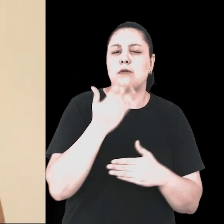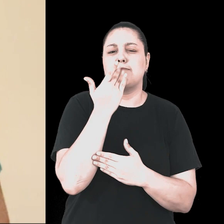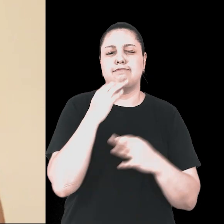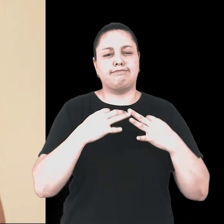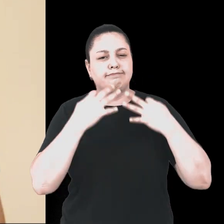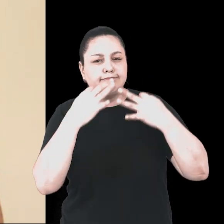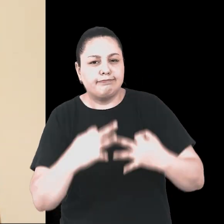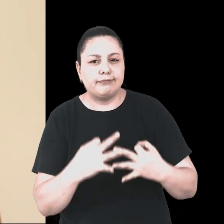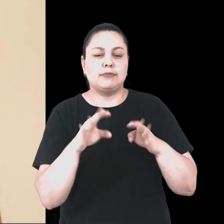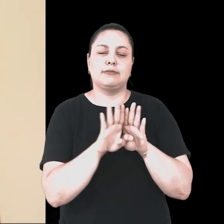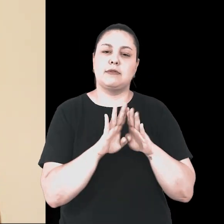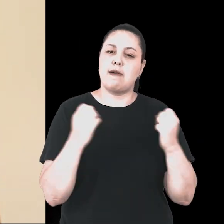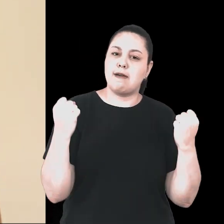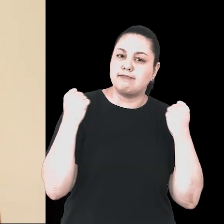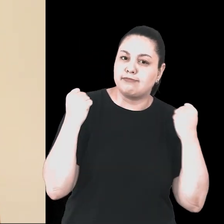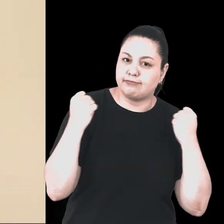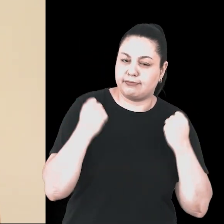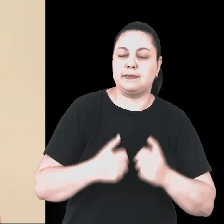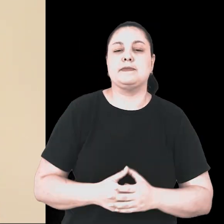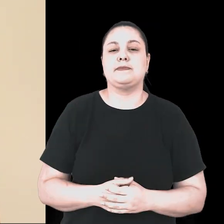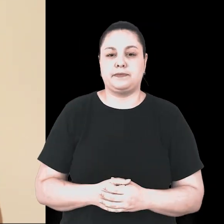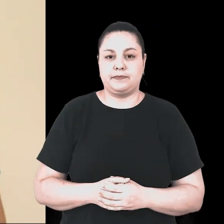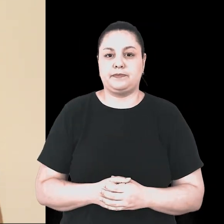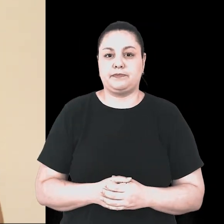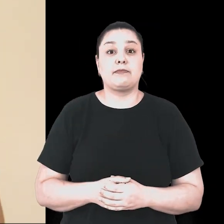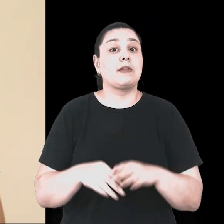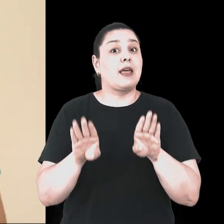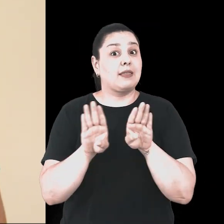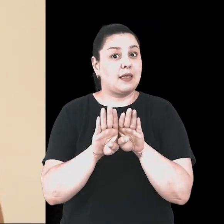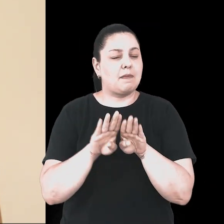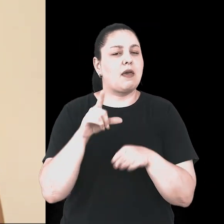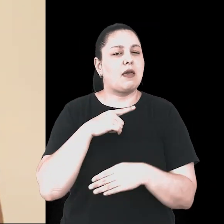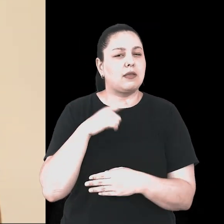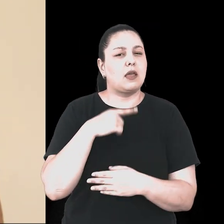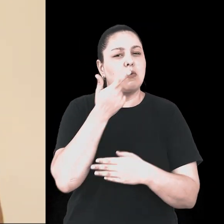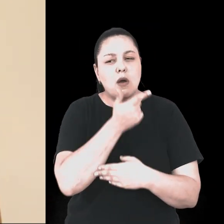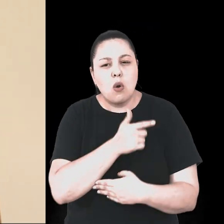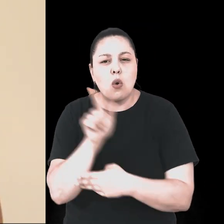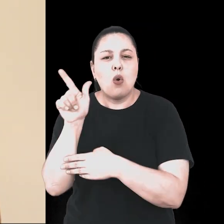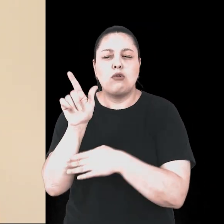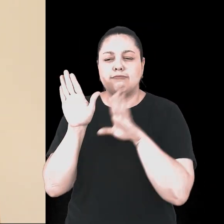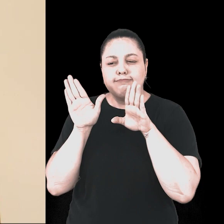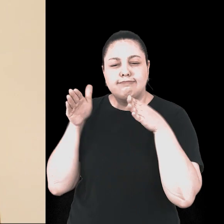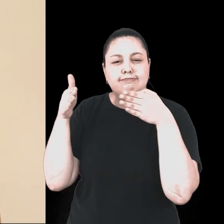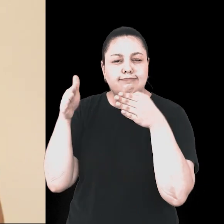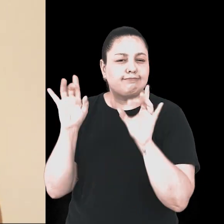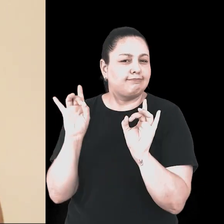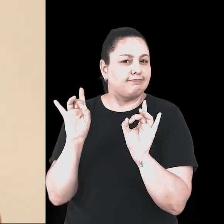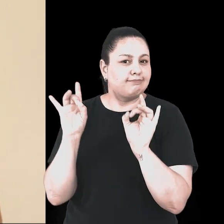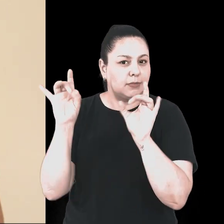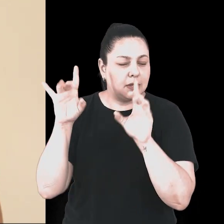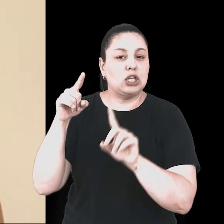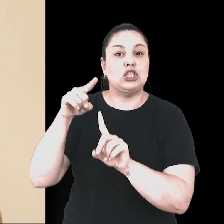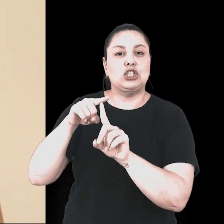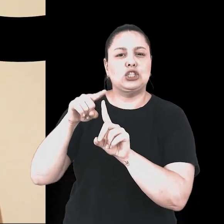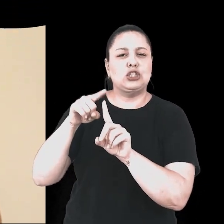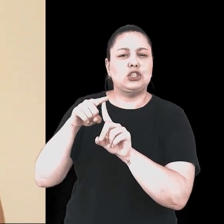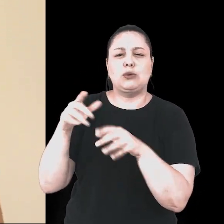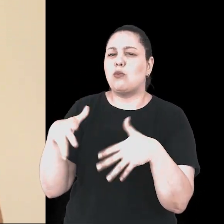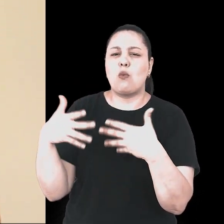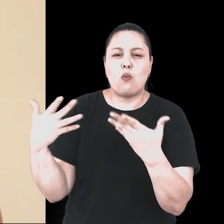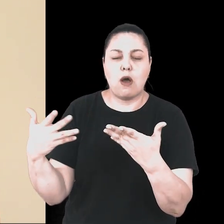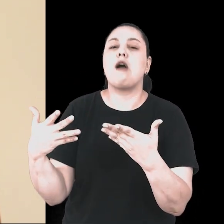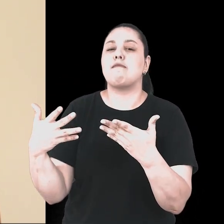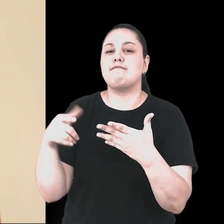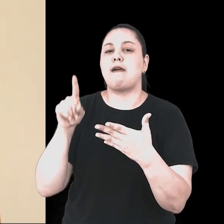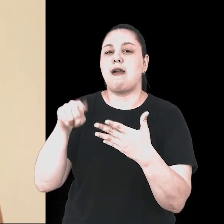alimentação equilibrada e prática de exercícios físicos. Há ainda um tipo particular denominado diabetes